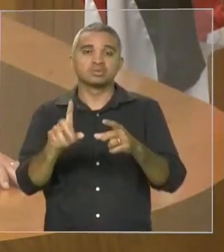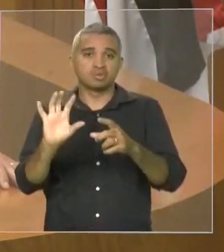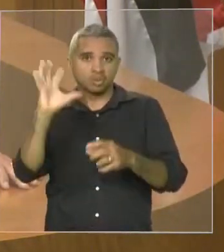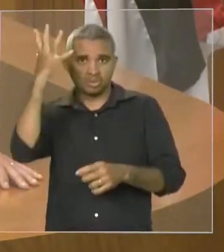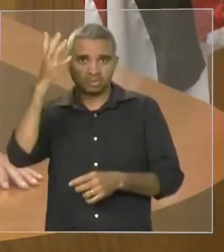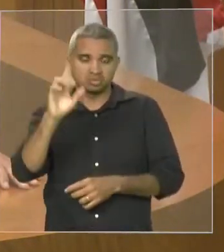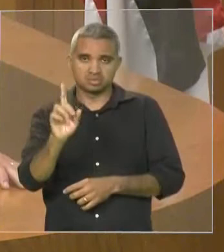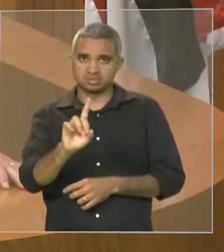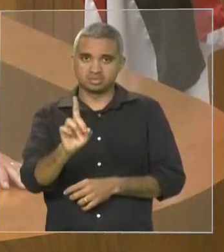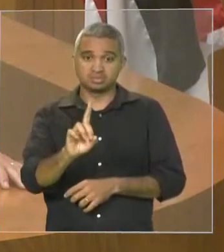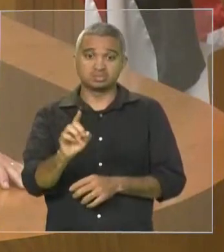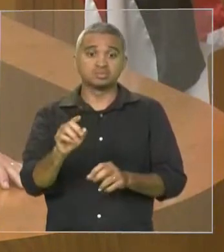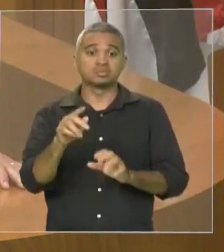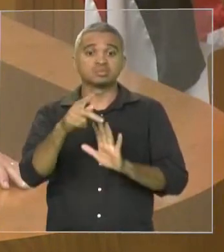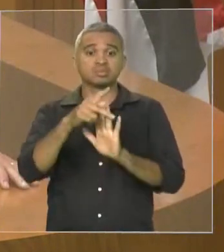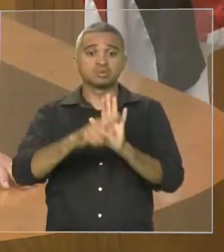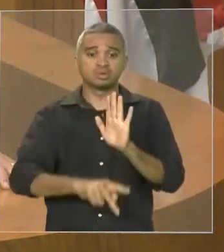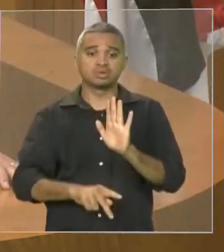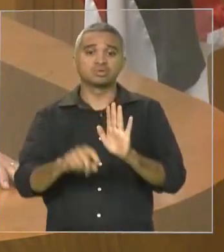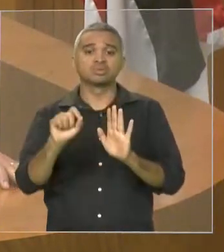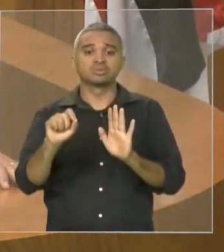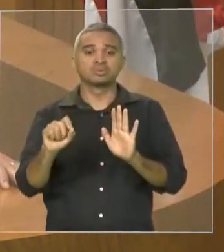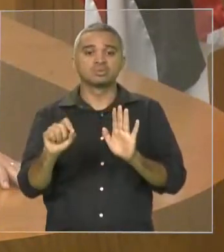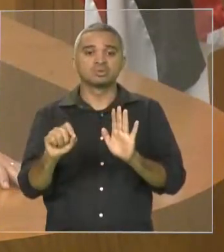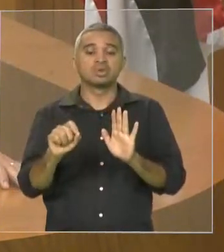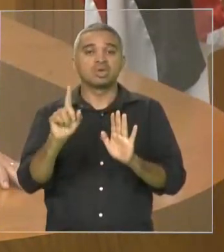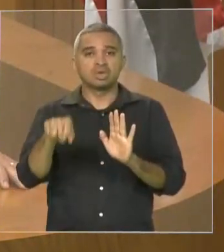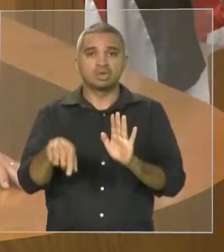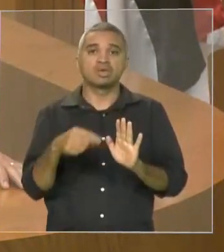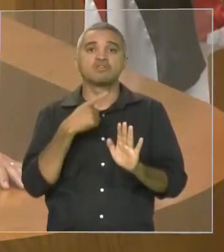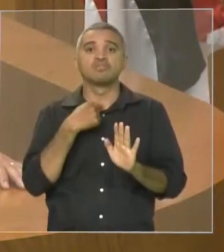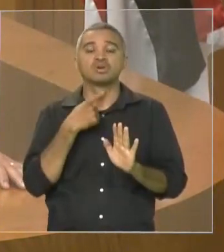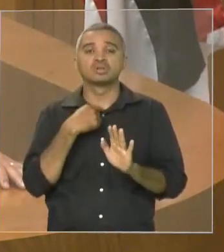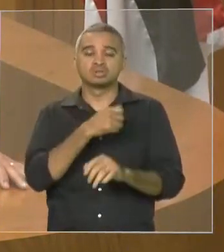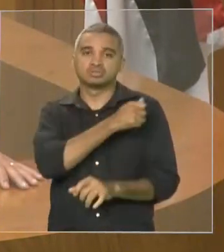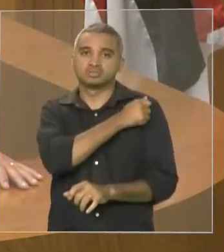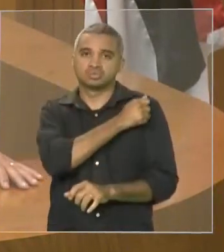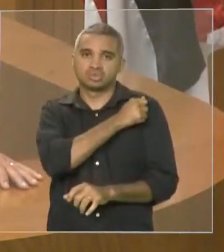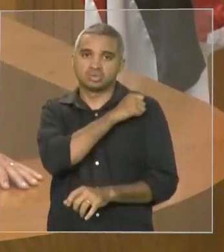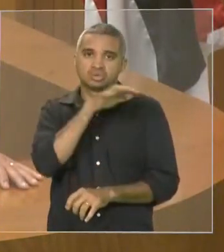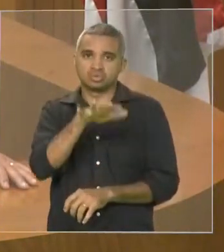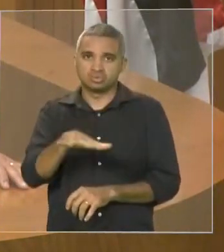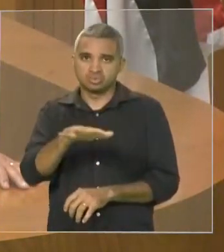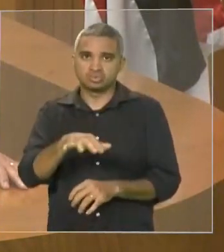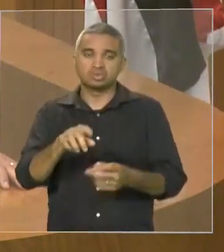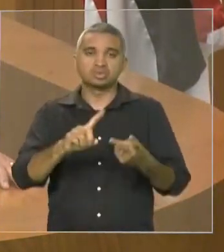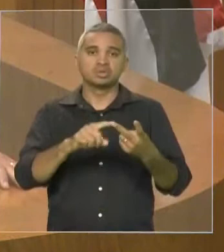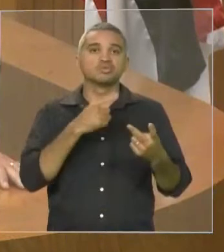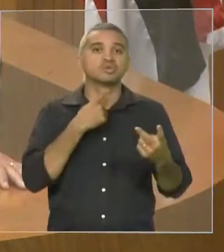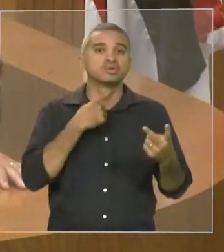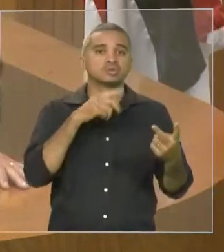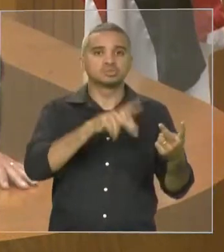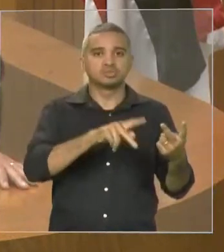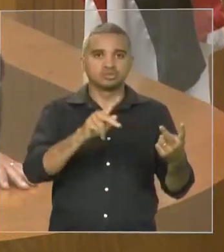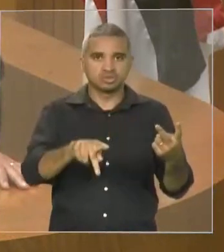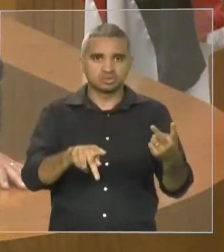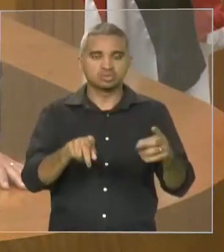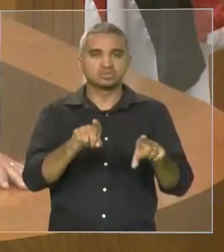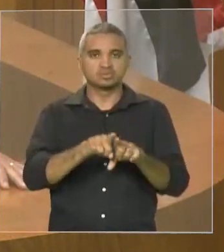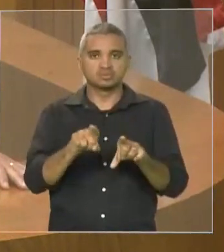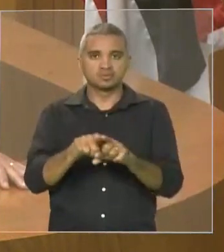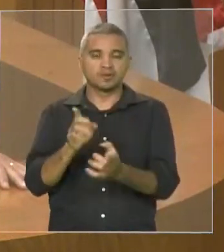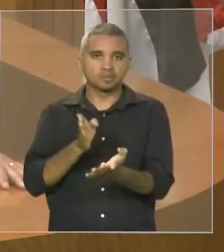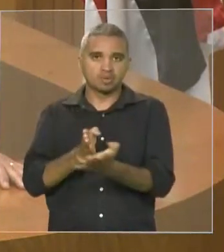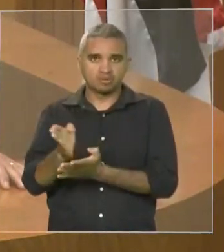Nesse projeto, o que vai prevalecer é a vontade dos estudantes, a vontade dos professores e a aprovação soberana